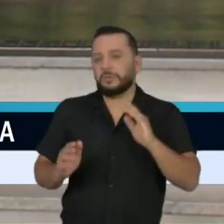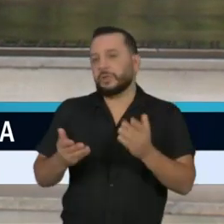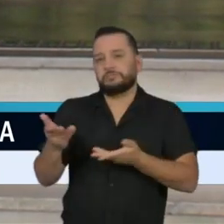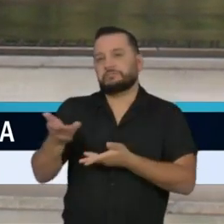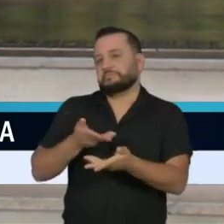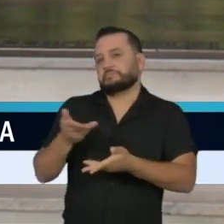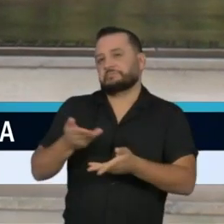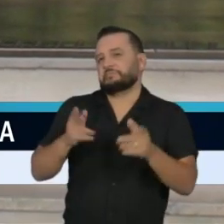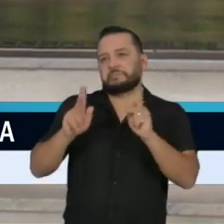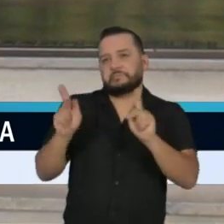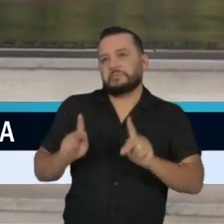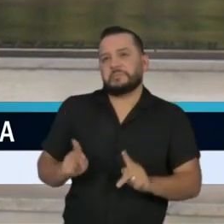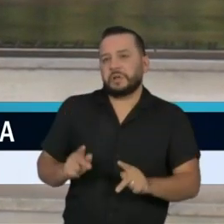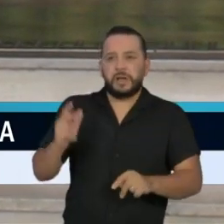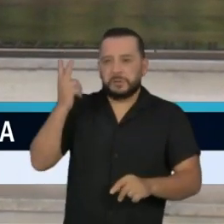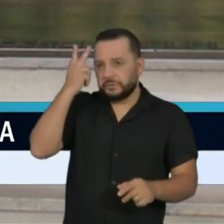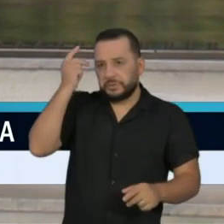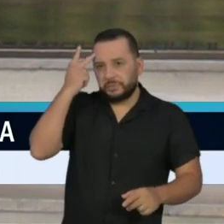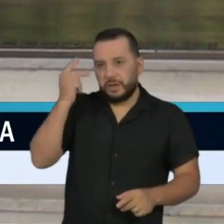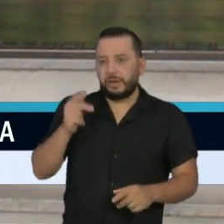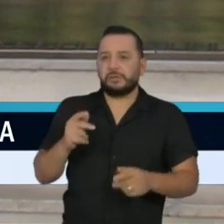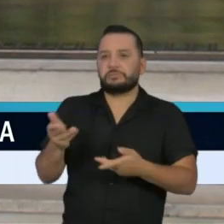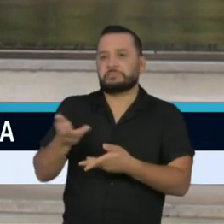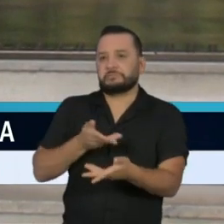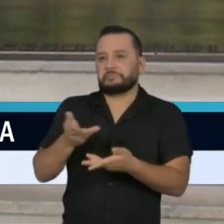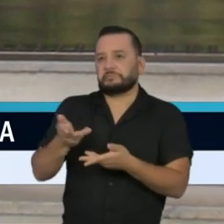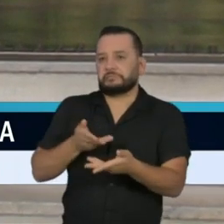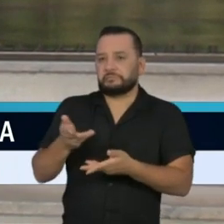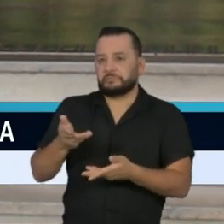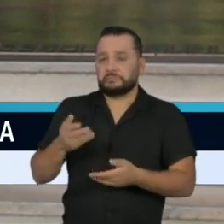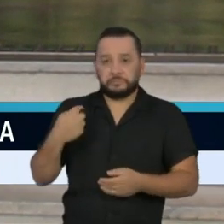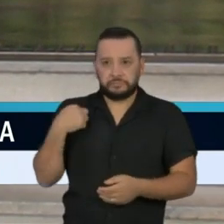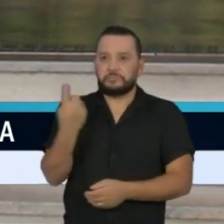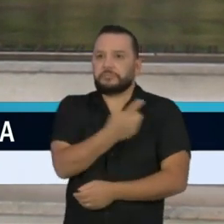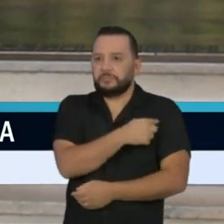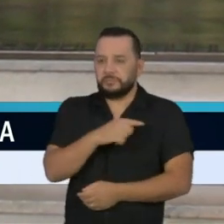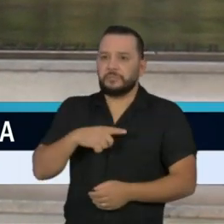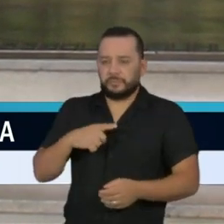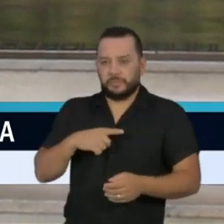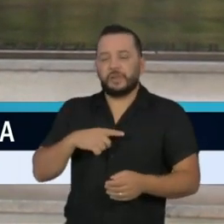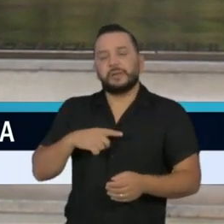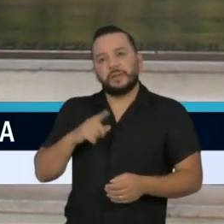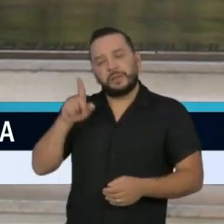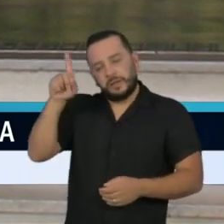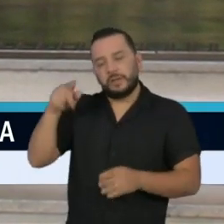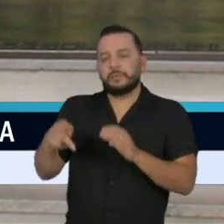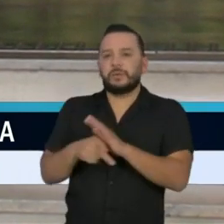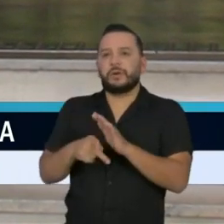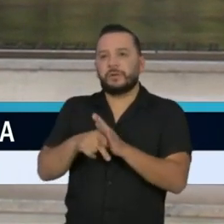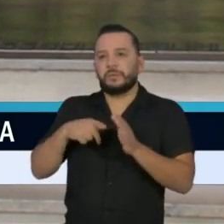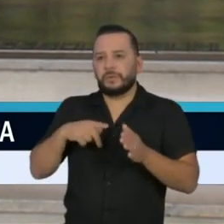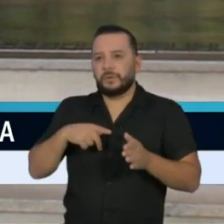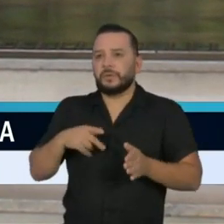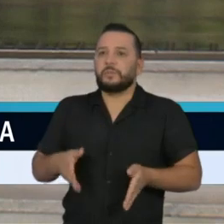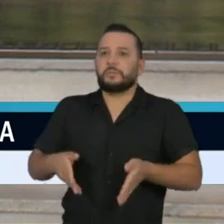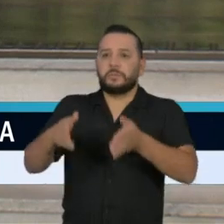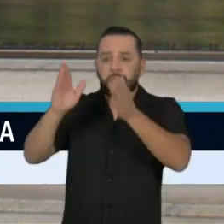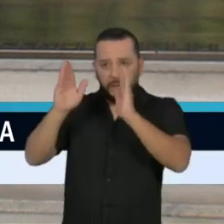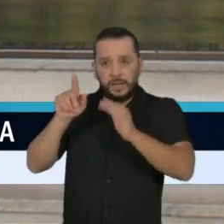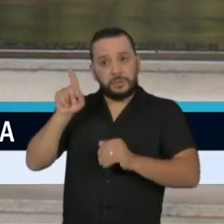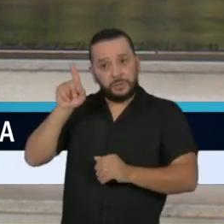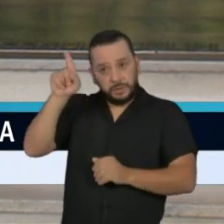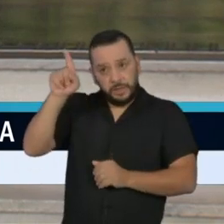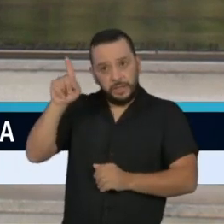intocáveis ao longo de todo este período. Como sabem, nós abrimos um escritório do governo de São Paulo em Shanghai em agosto do ano passado, agosto